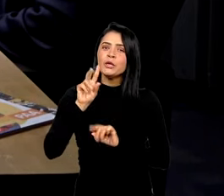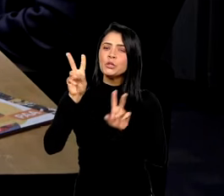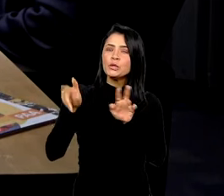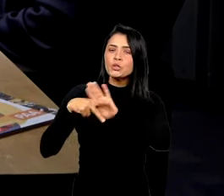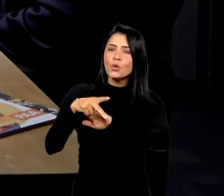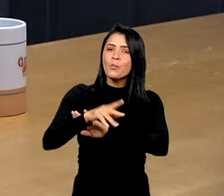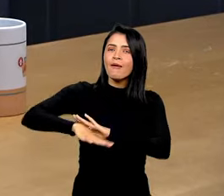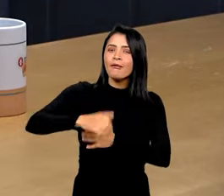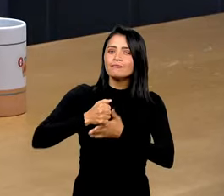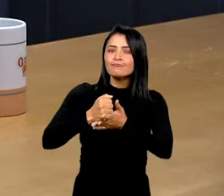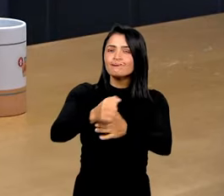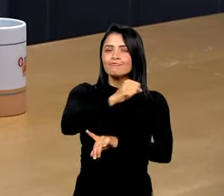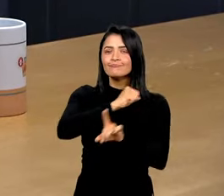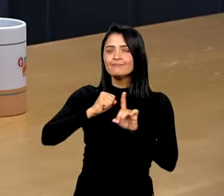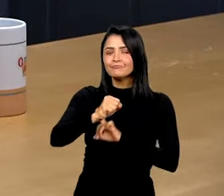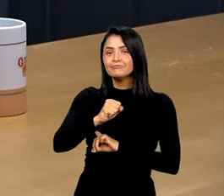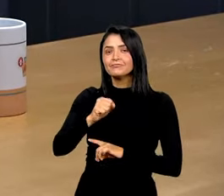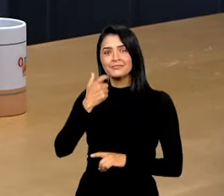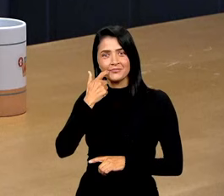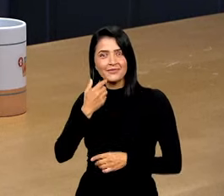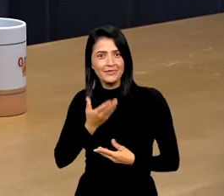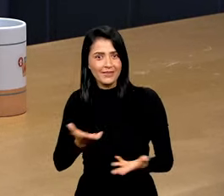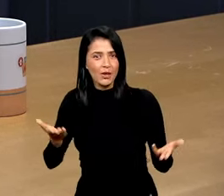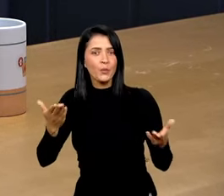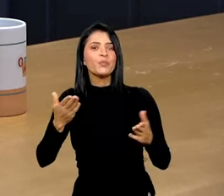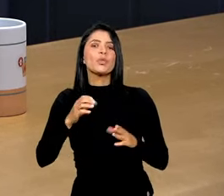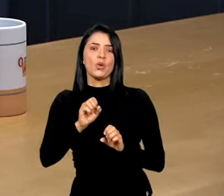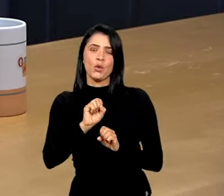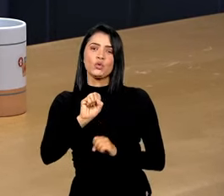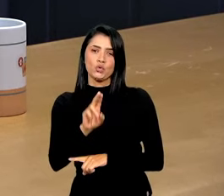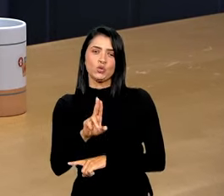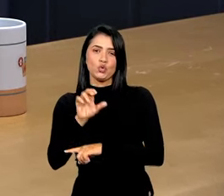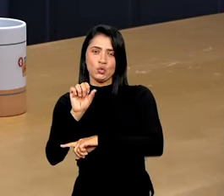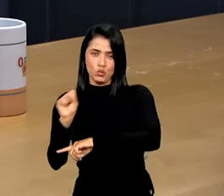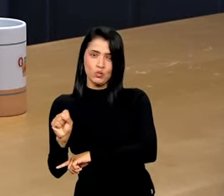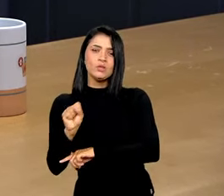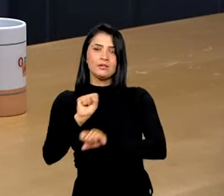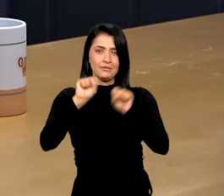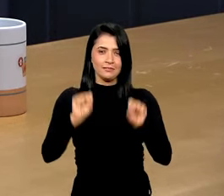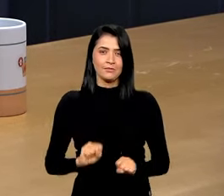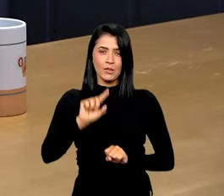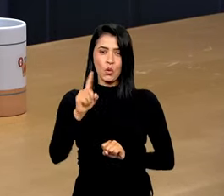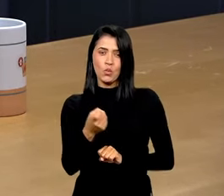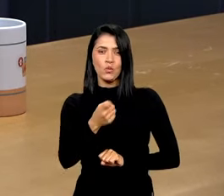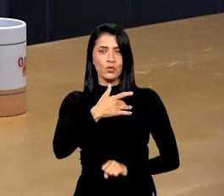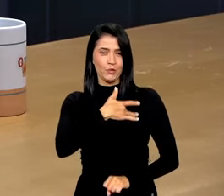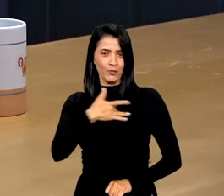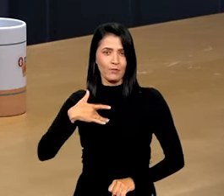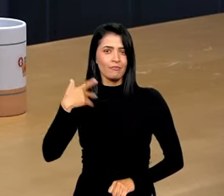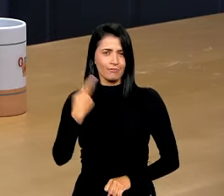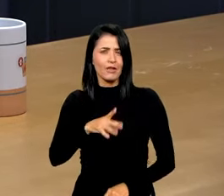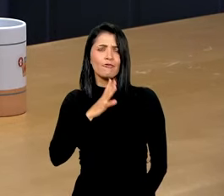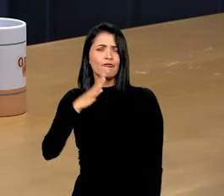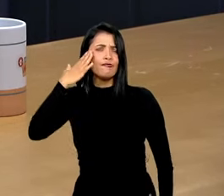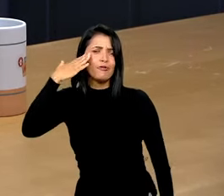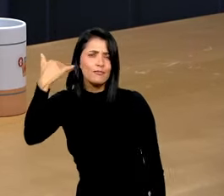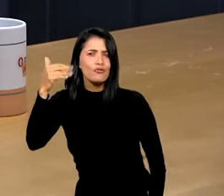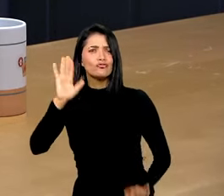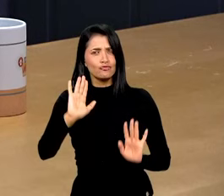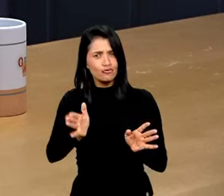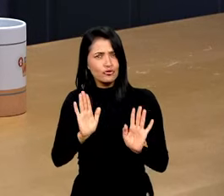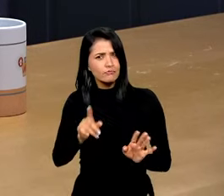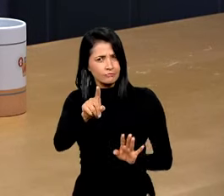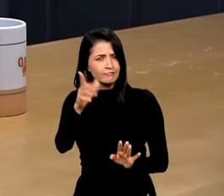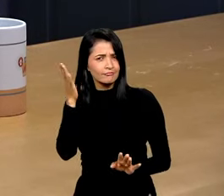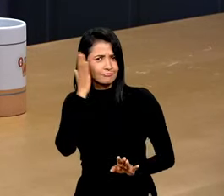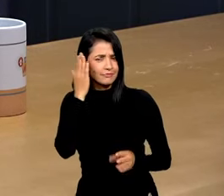da assistência social. O Sistema Único de Saúde, nosso SUS, é conhecido pelos brasileiros. Mas você sabia que existe